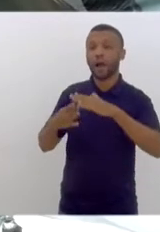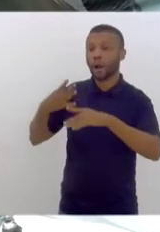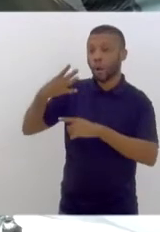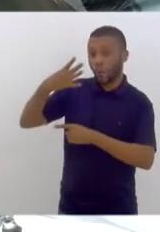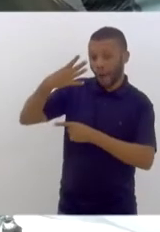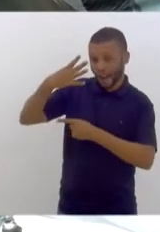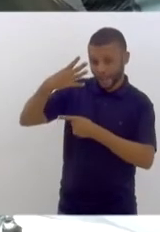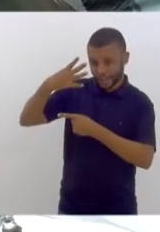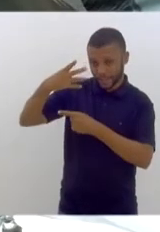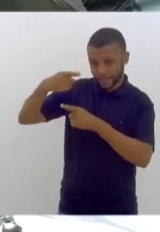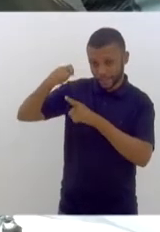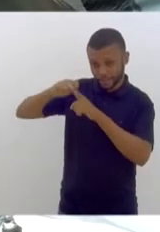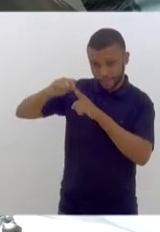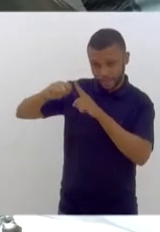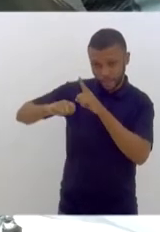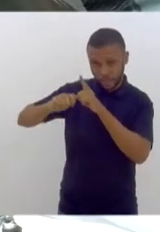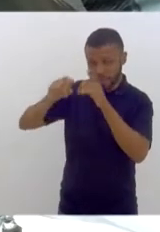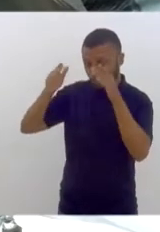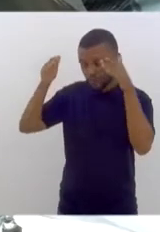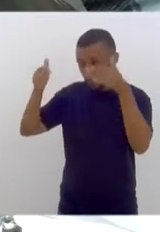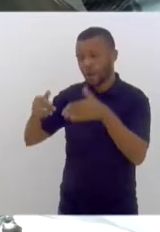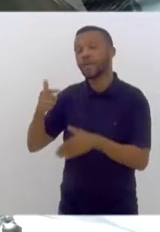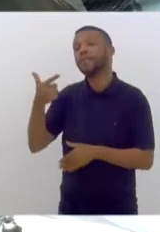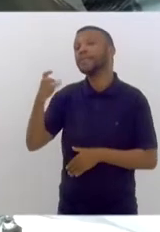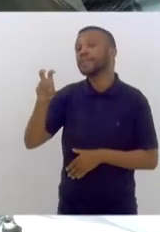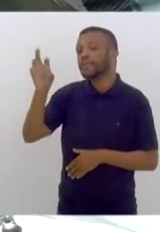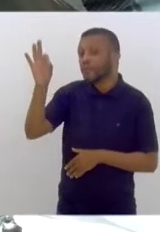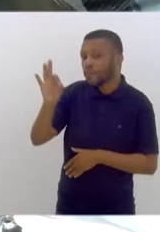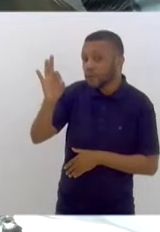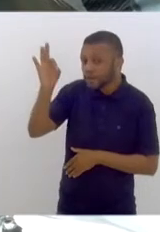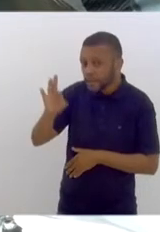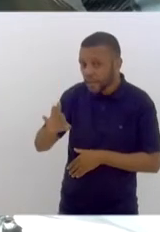sobre os 25%, sobre...